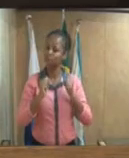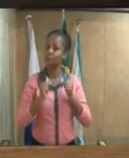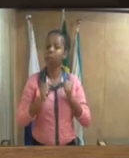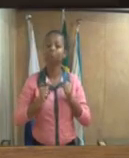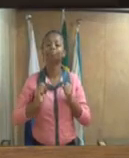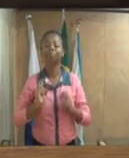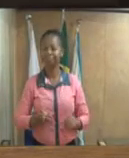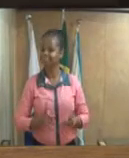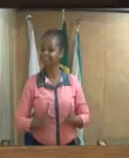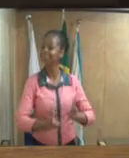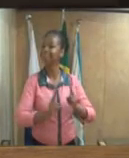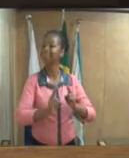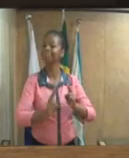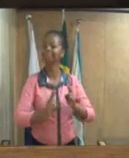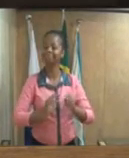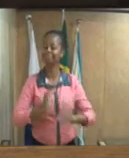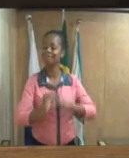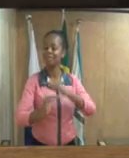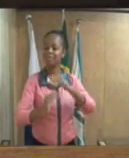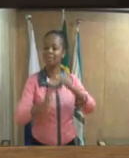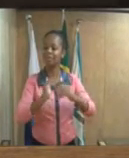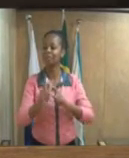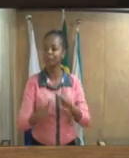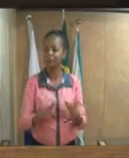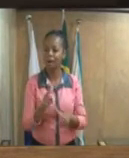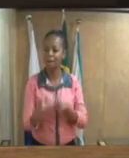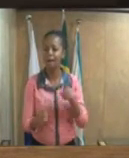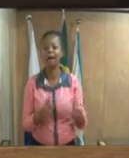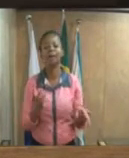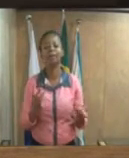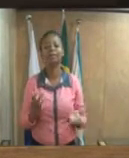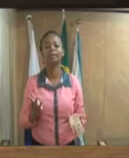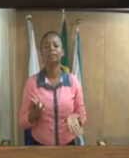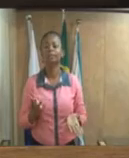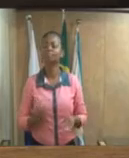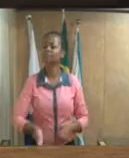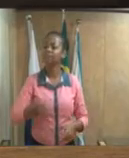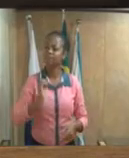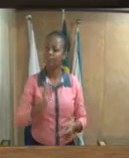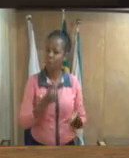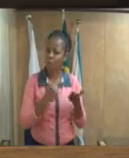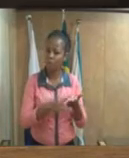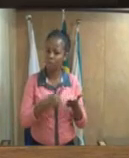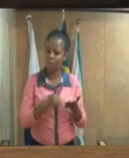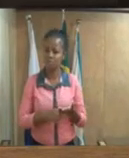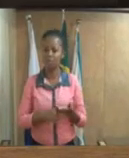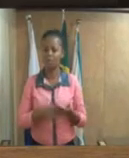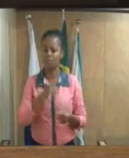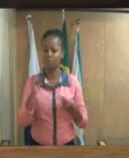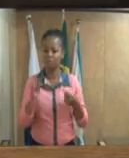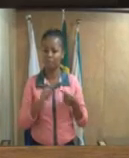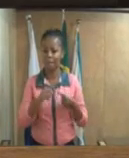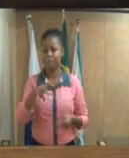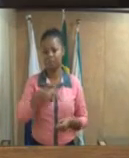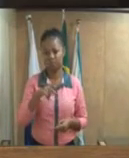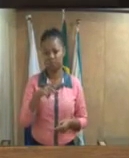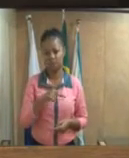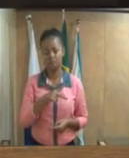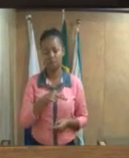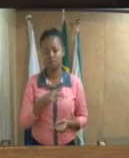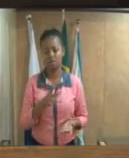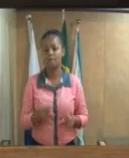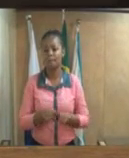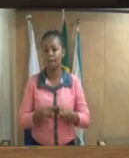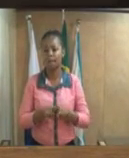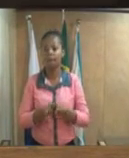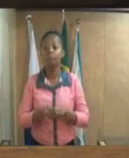longa caminhada, uma caminhada que vem sendo marcada por um sucesso pessoal. Senhor presidente, eu queria